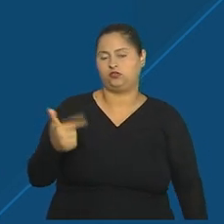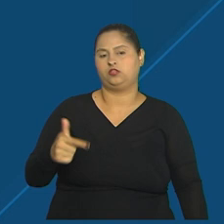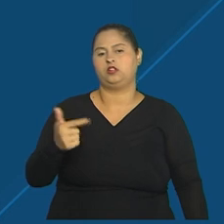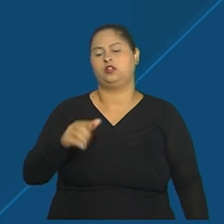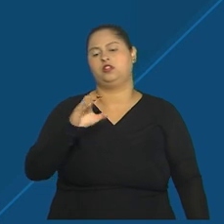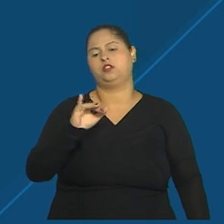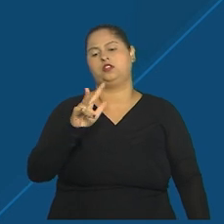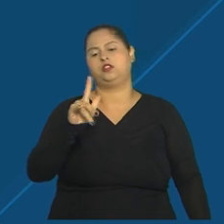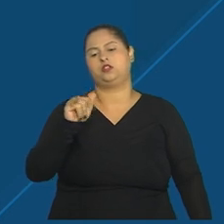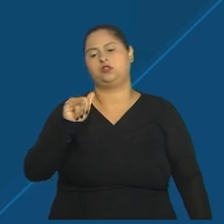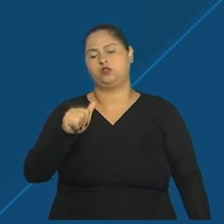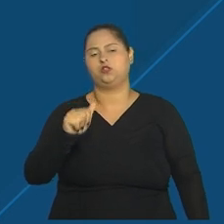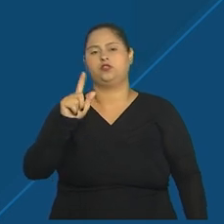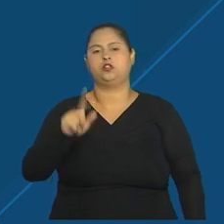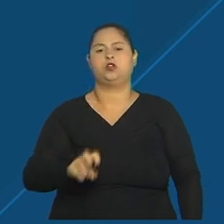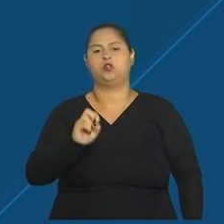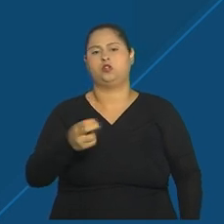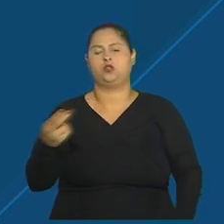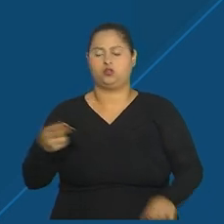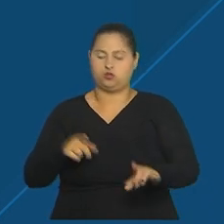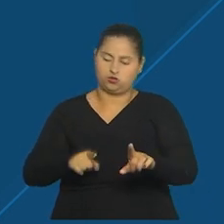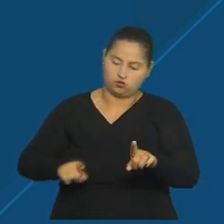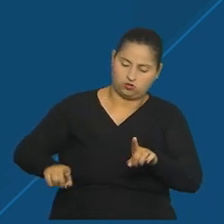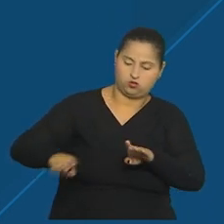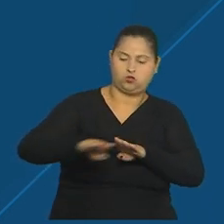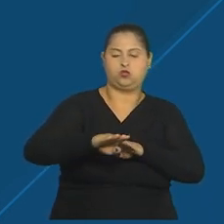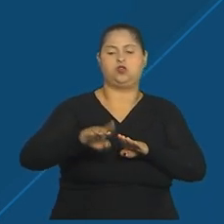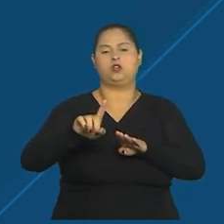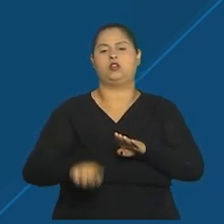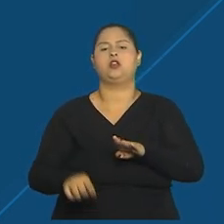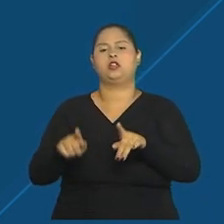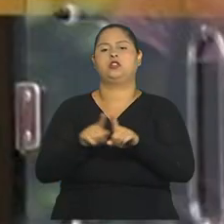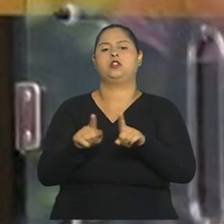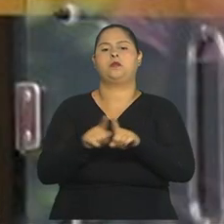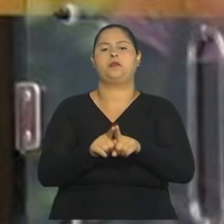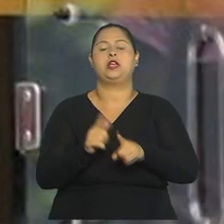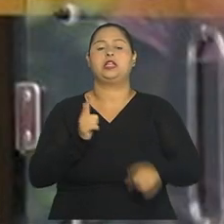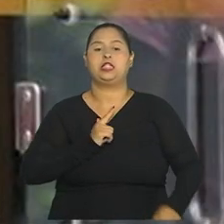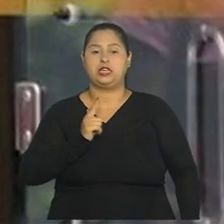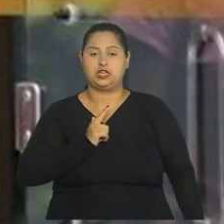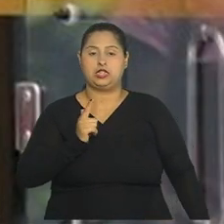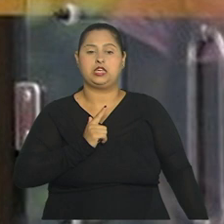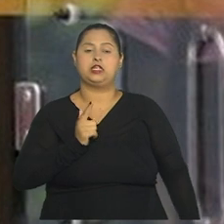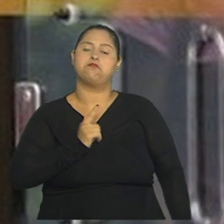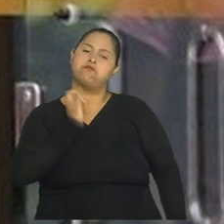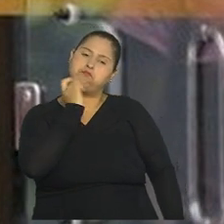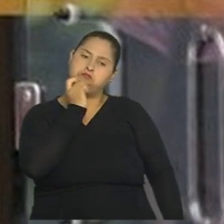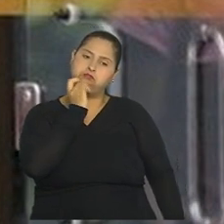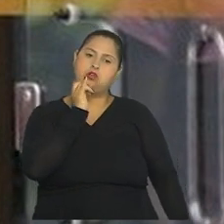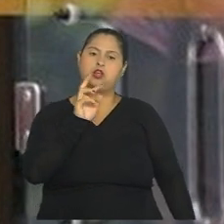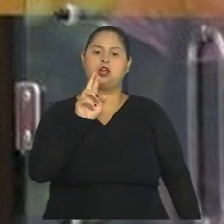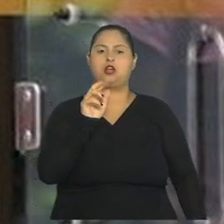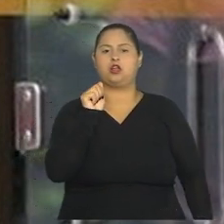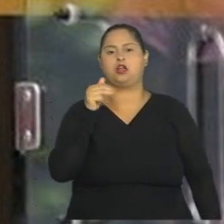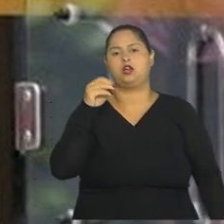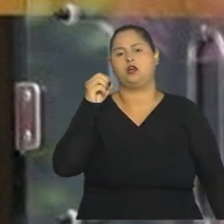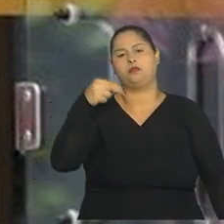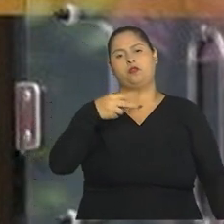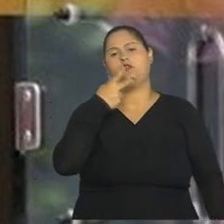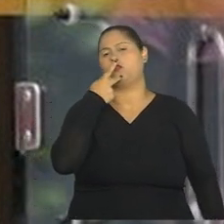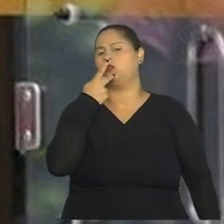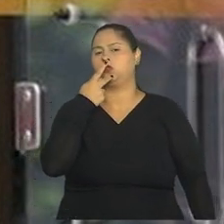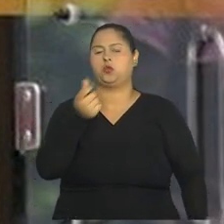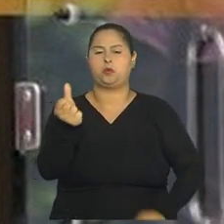ciclofaixa ou acostamento nos bordos da pista de rolamento em depoimento Ramon negou ter consumido bebida